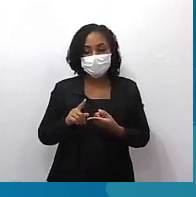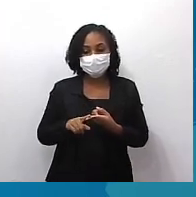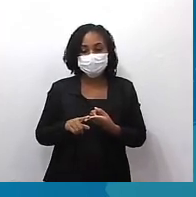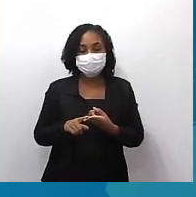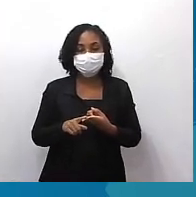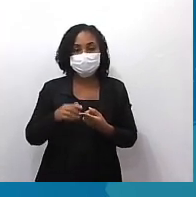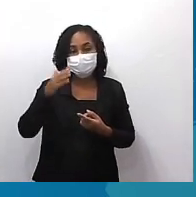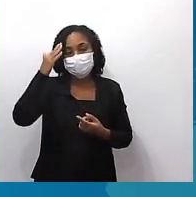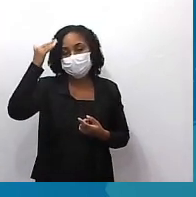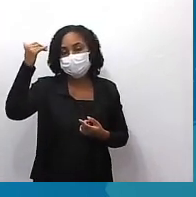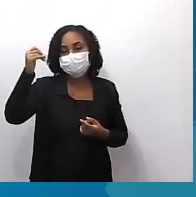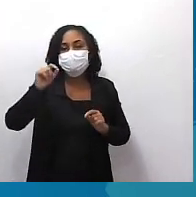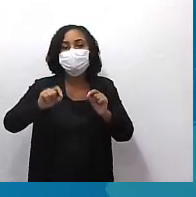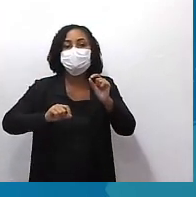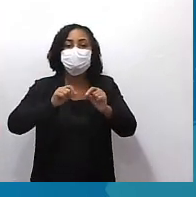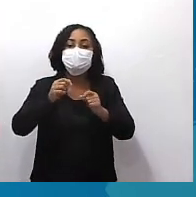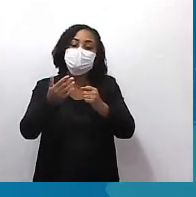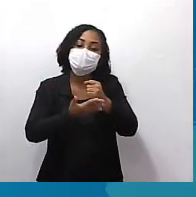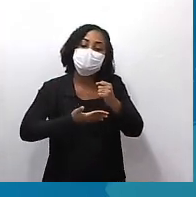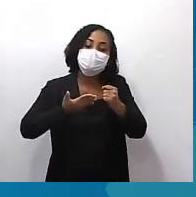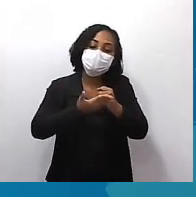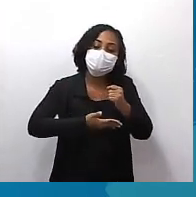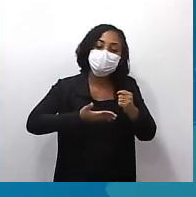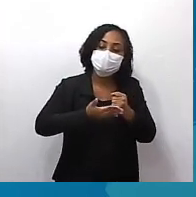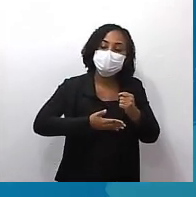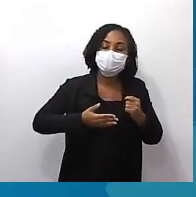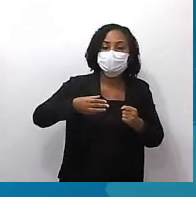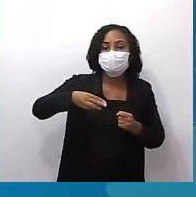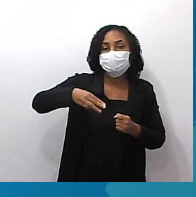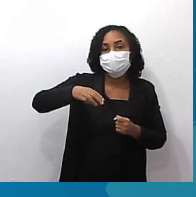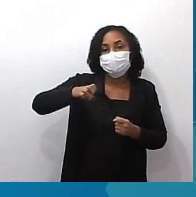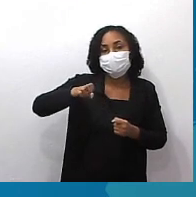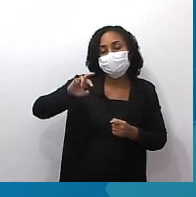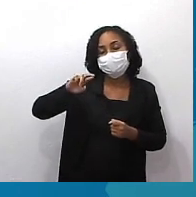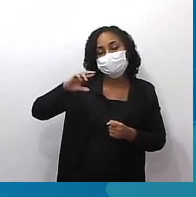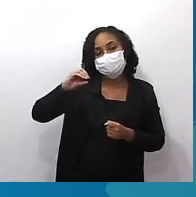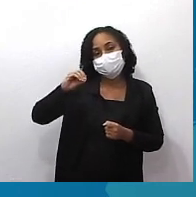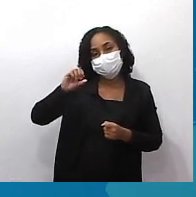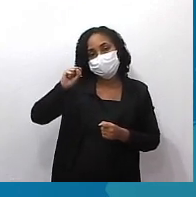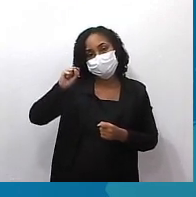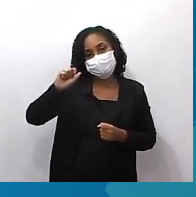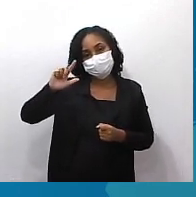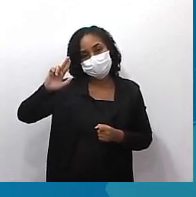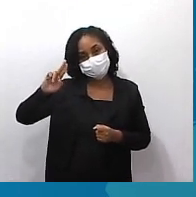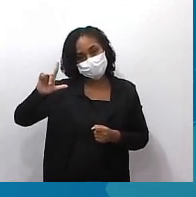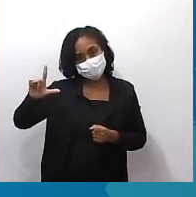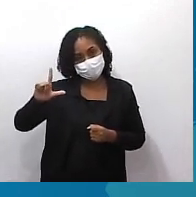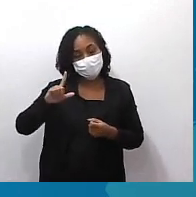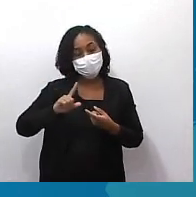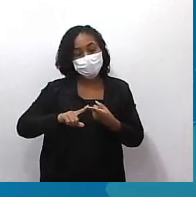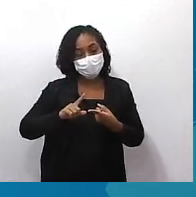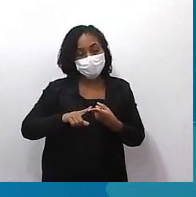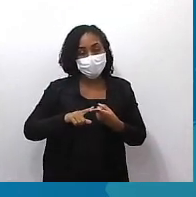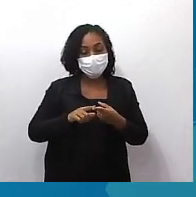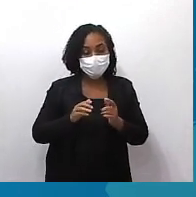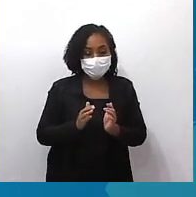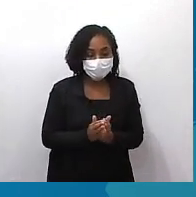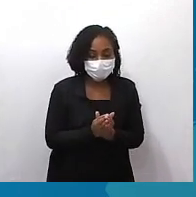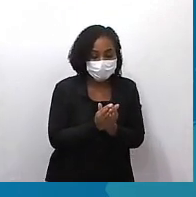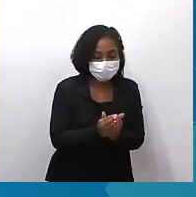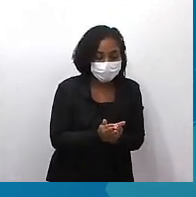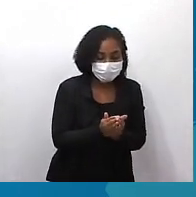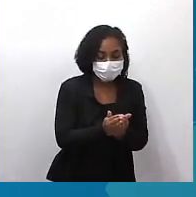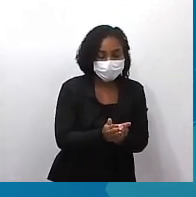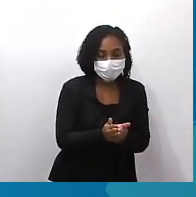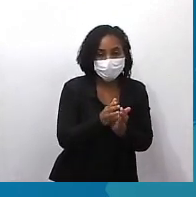é famosa por ela ser fundamental para o Mercosul, devido à quantidade, né, de transporte fluvial que eu